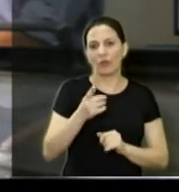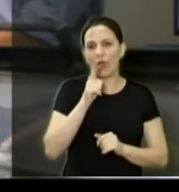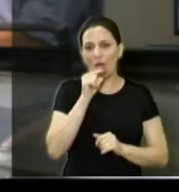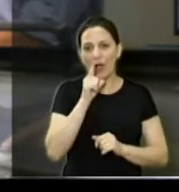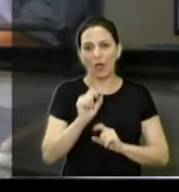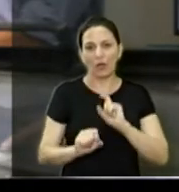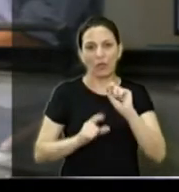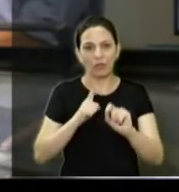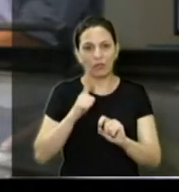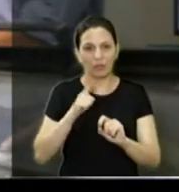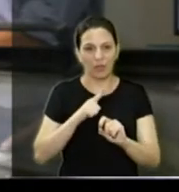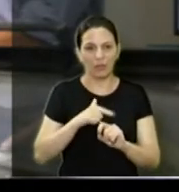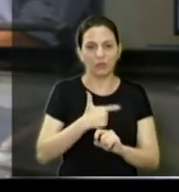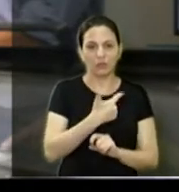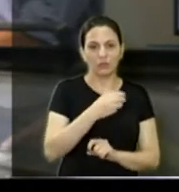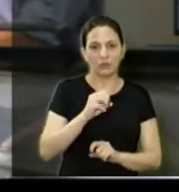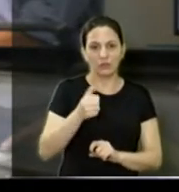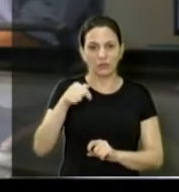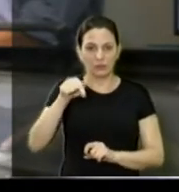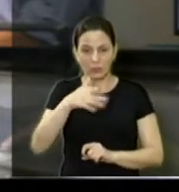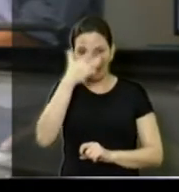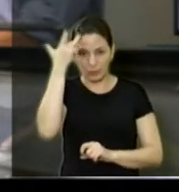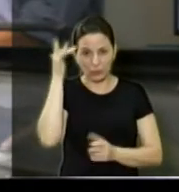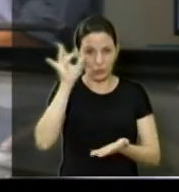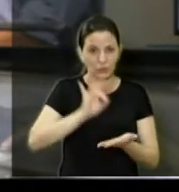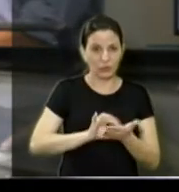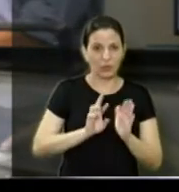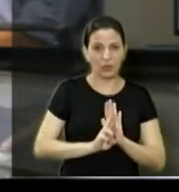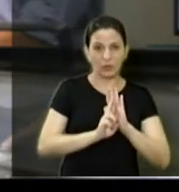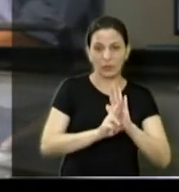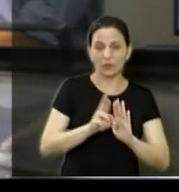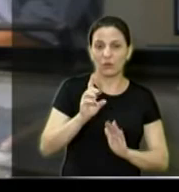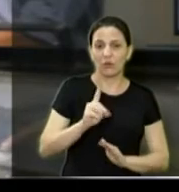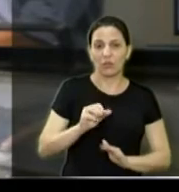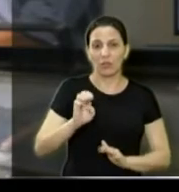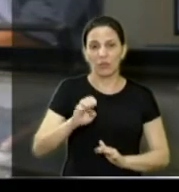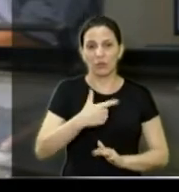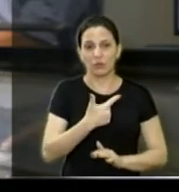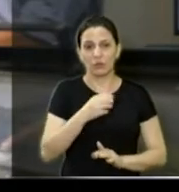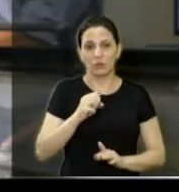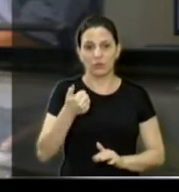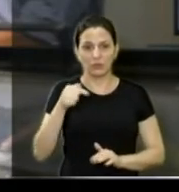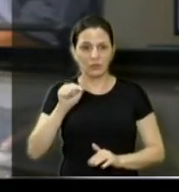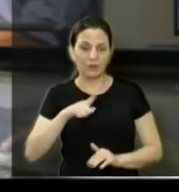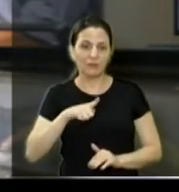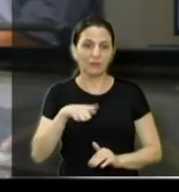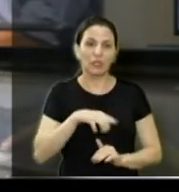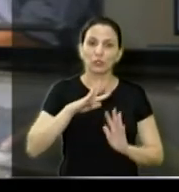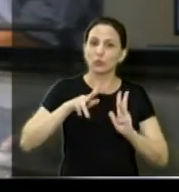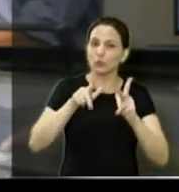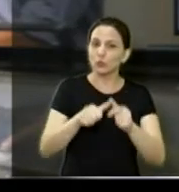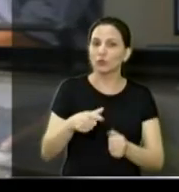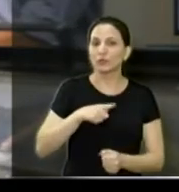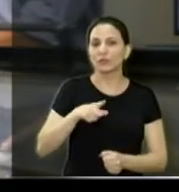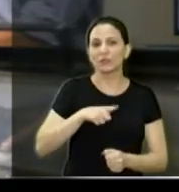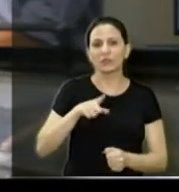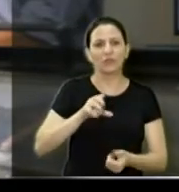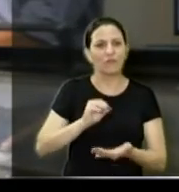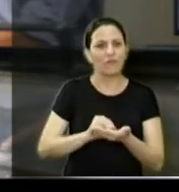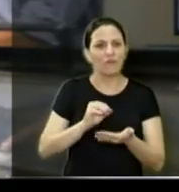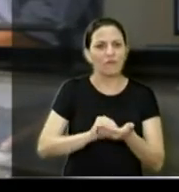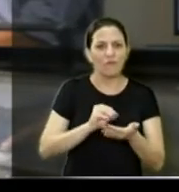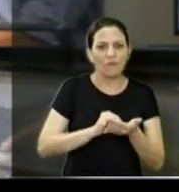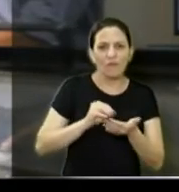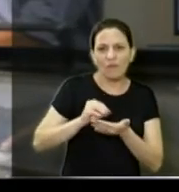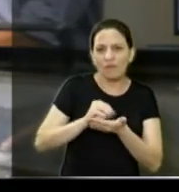207 equipamentos das pessoas que oficialmente representaram a autarquia em 2017 e todos estão passando por testes em